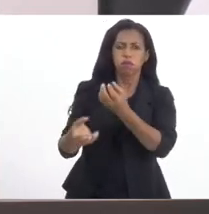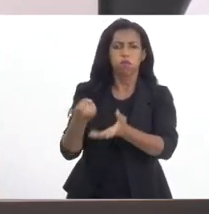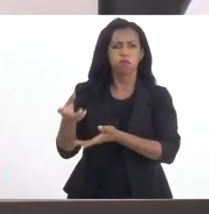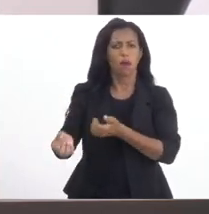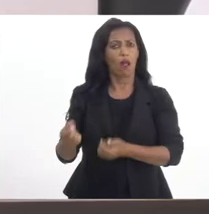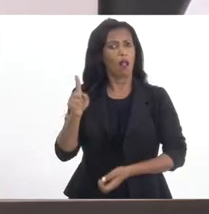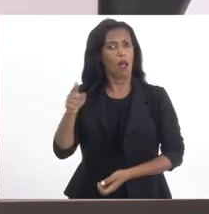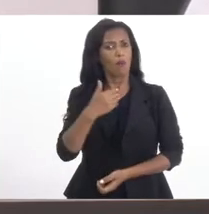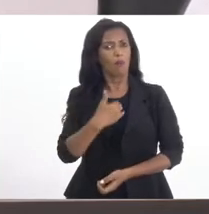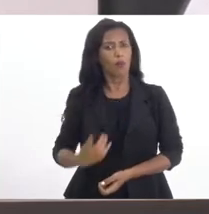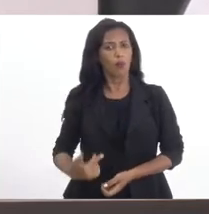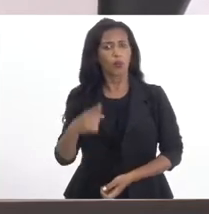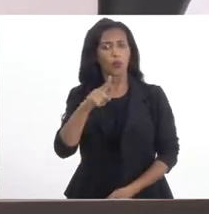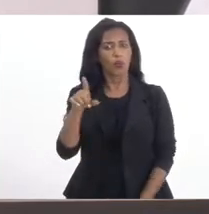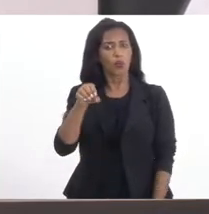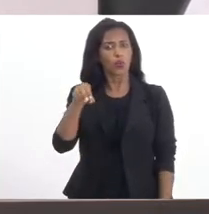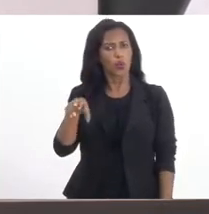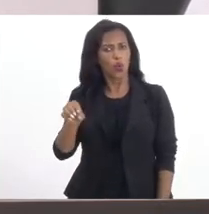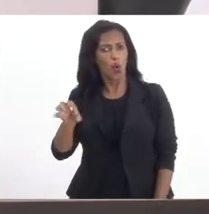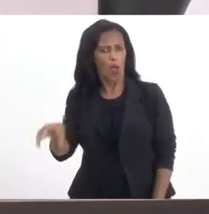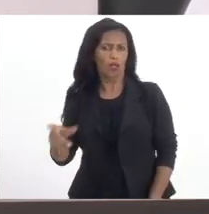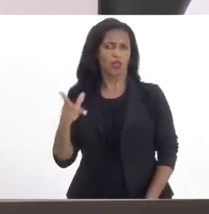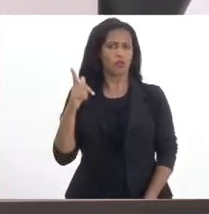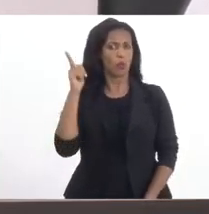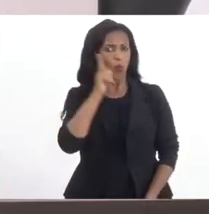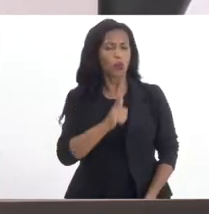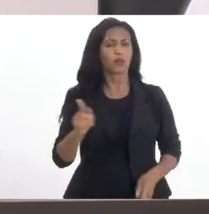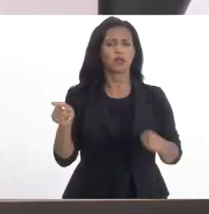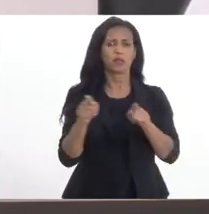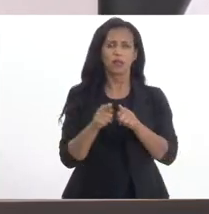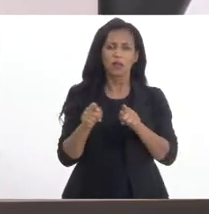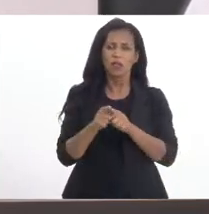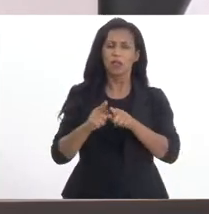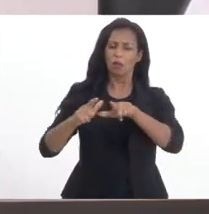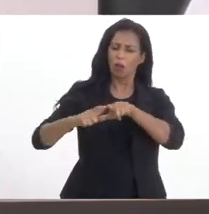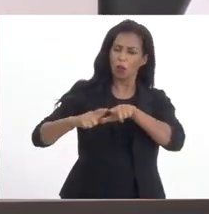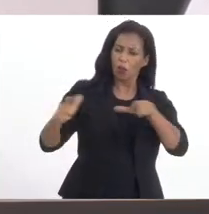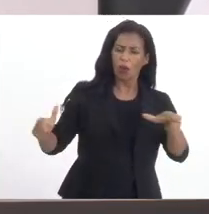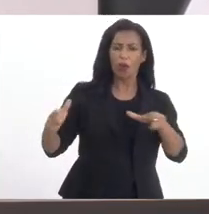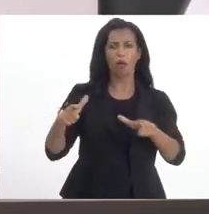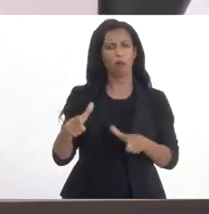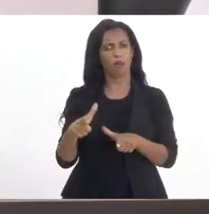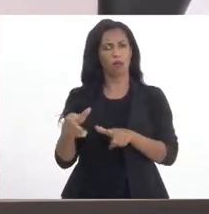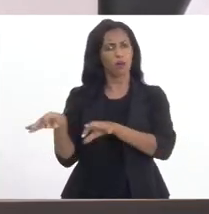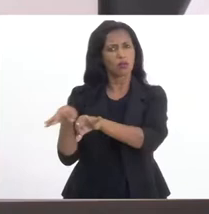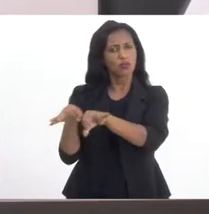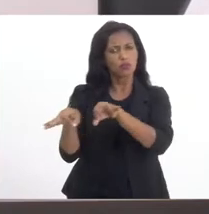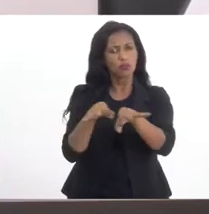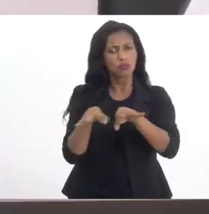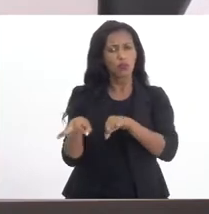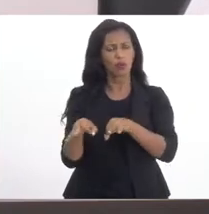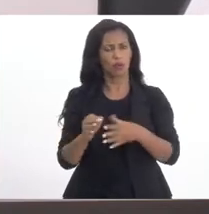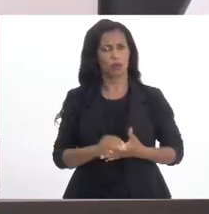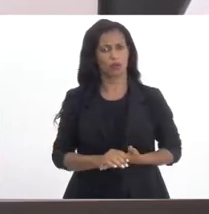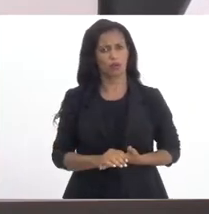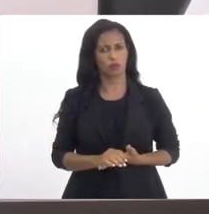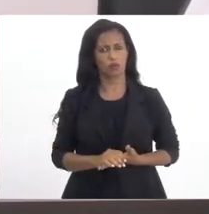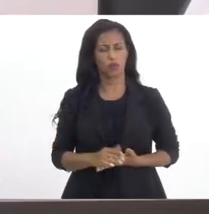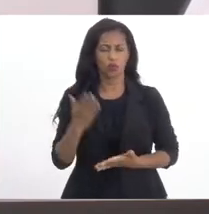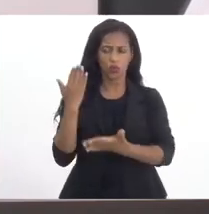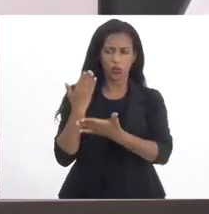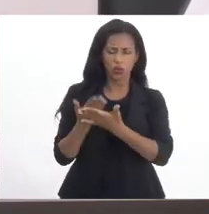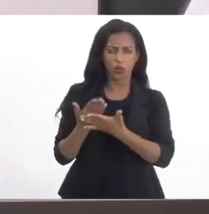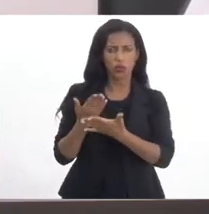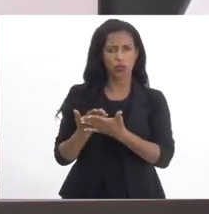público na Zona Oeste, para que a gente tenha a previsão de manutenção e ampliação das condições de